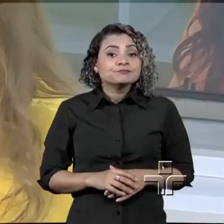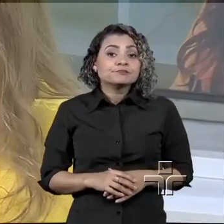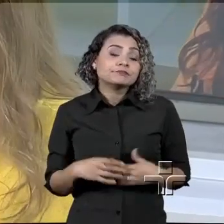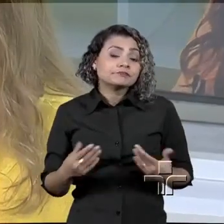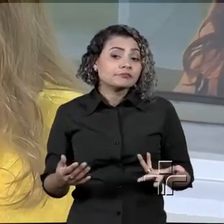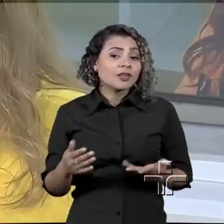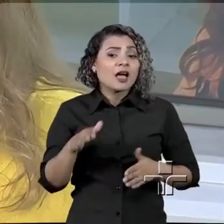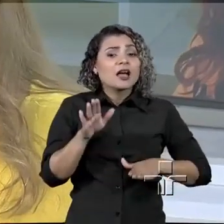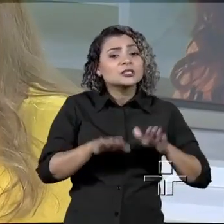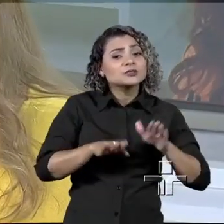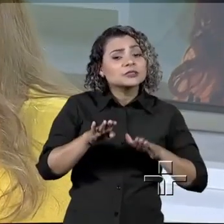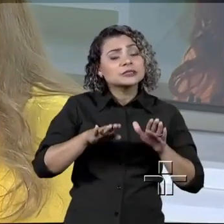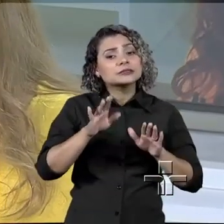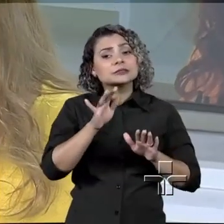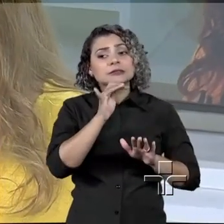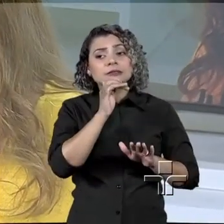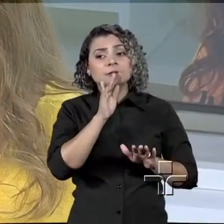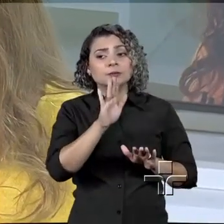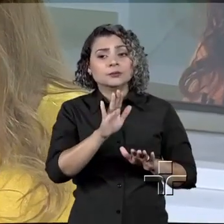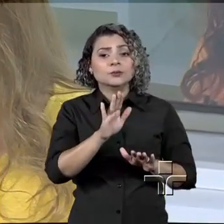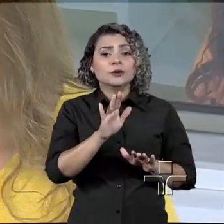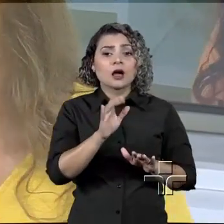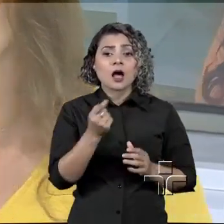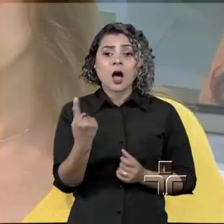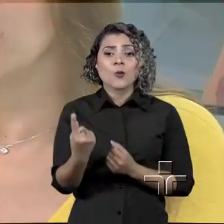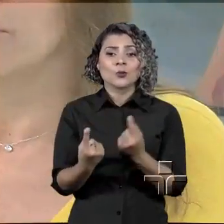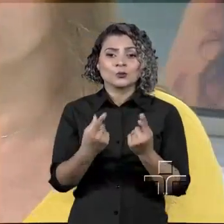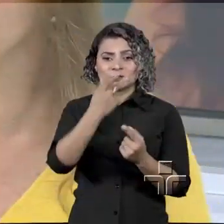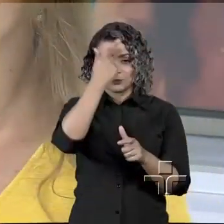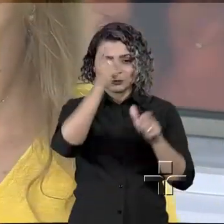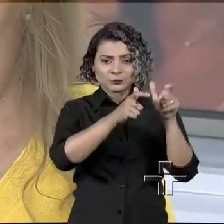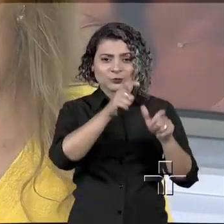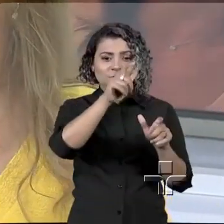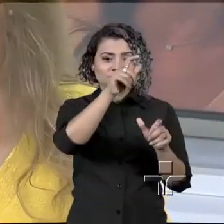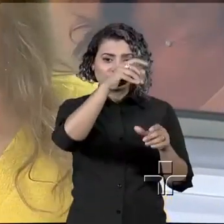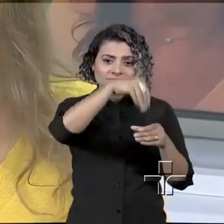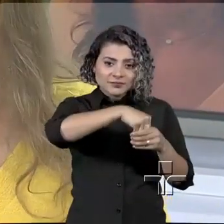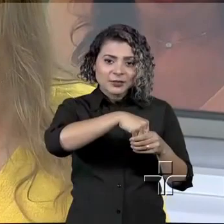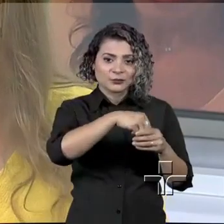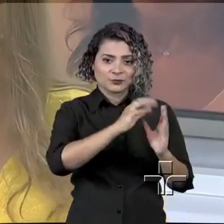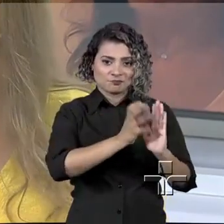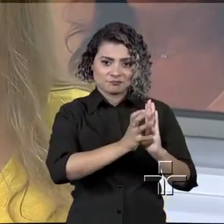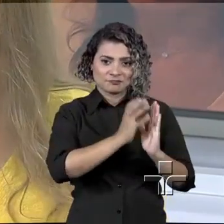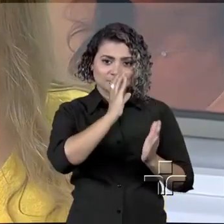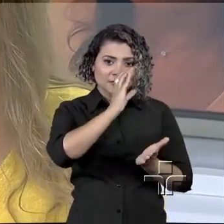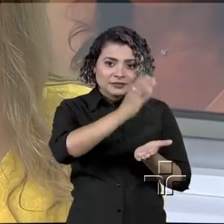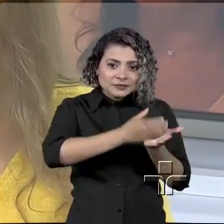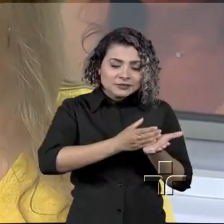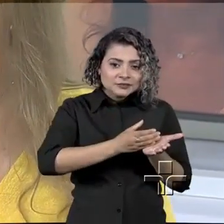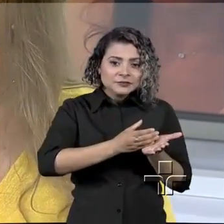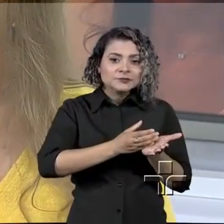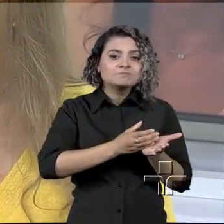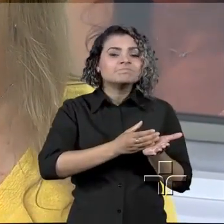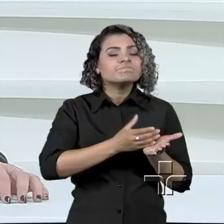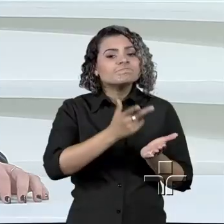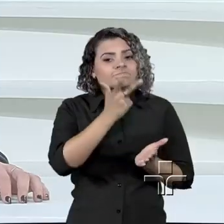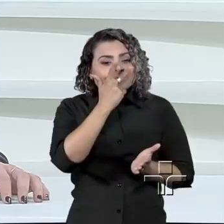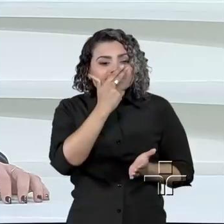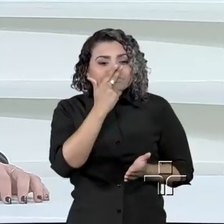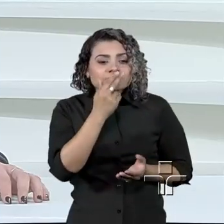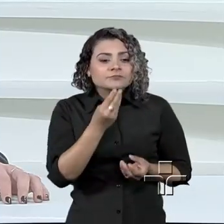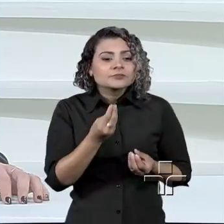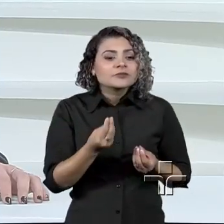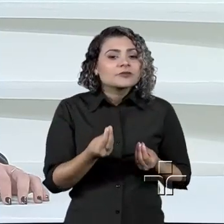às vezes eu acho que os membros do PSDB foram muito imbuídos de